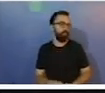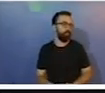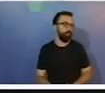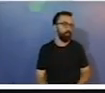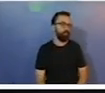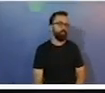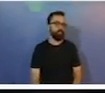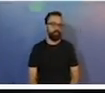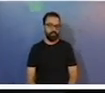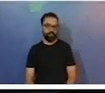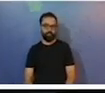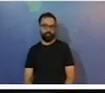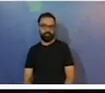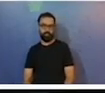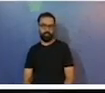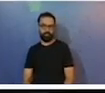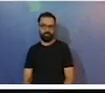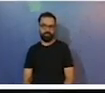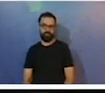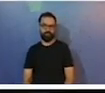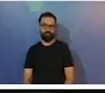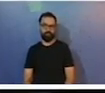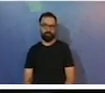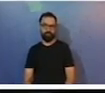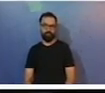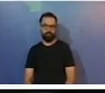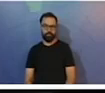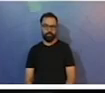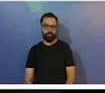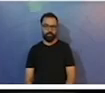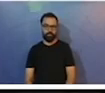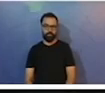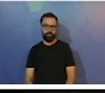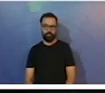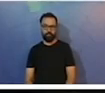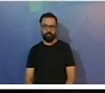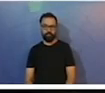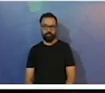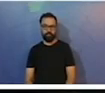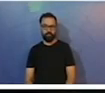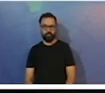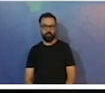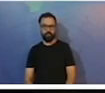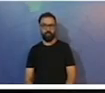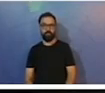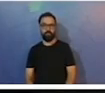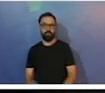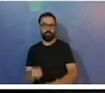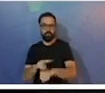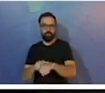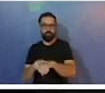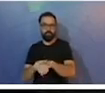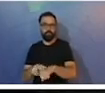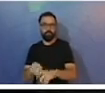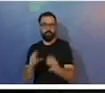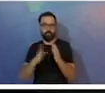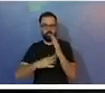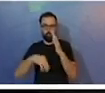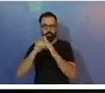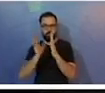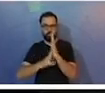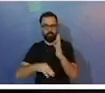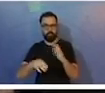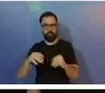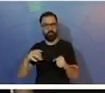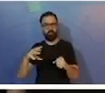África que está do lado oeste, ocidental. E de verde nós vamos pintar a parte da